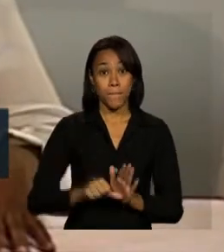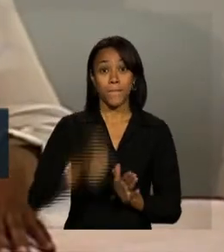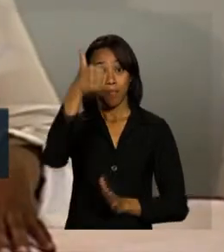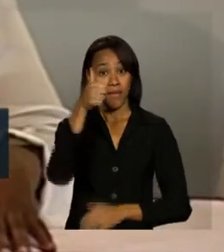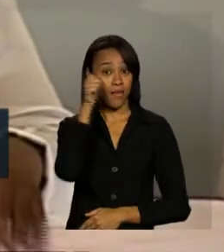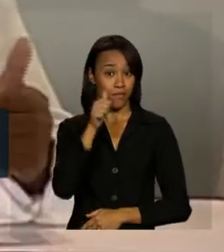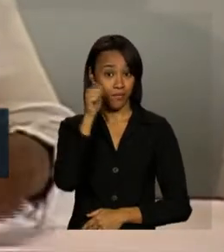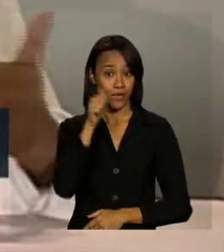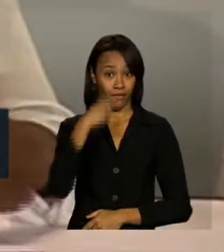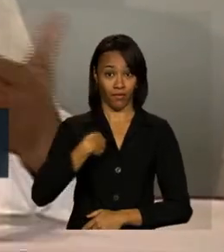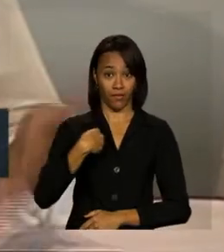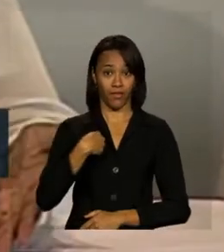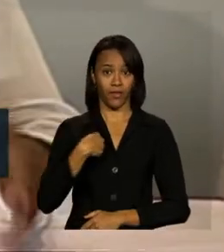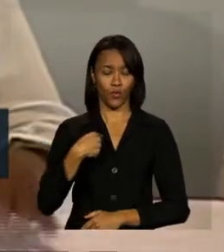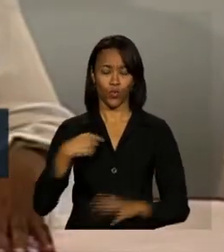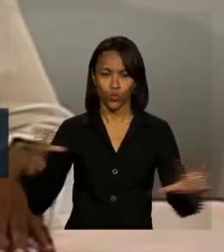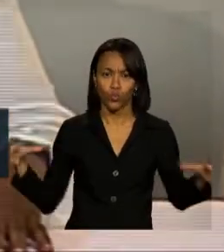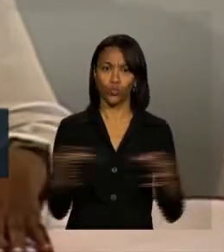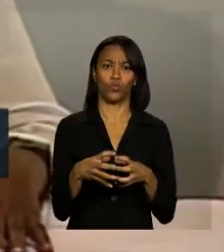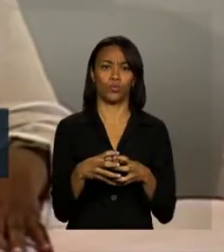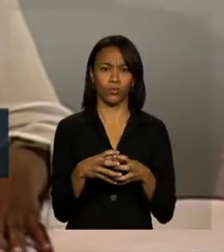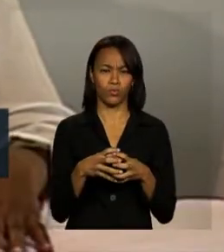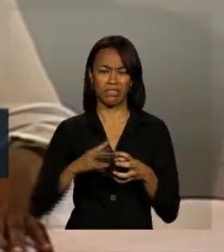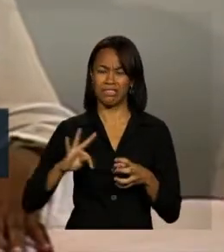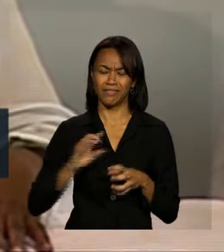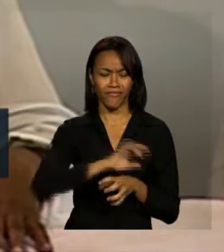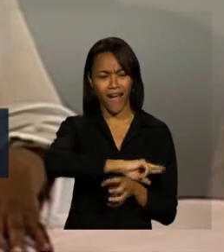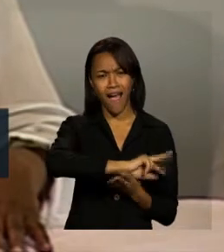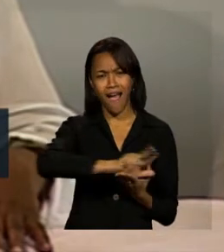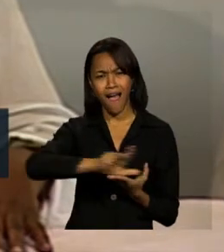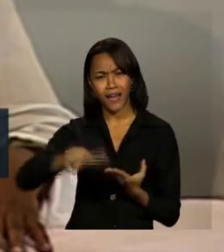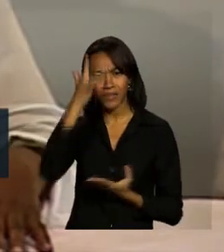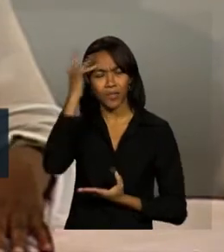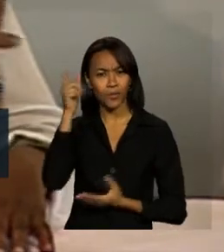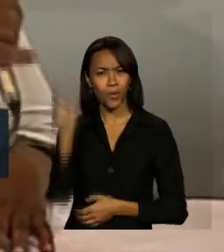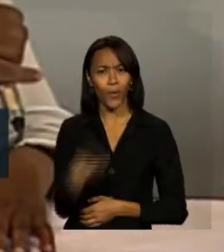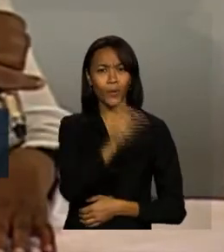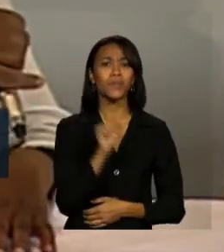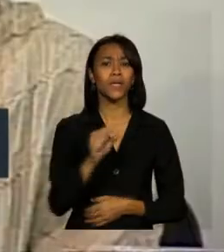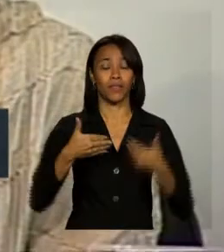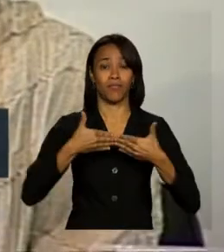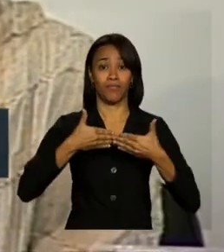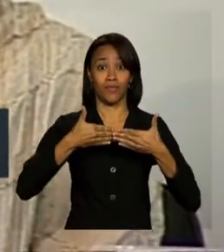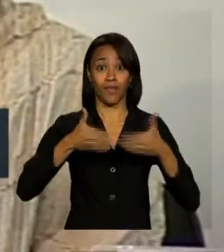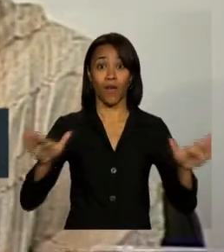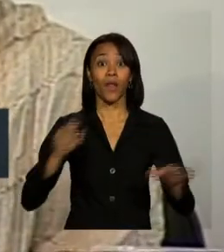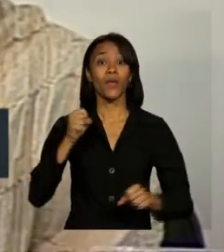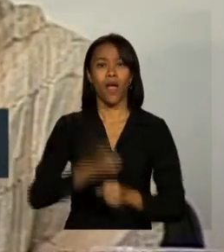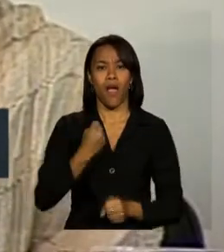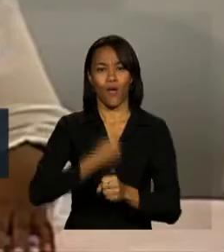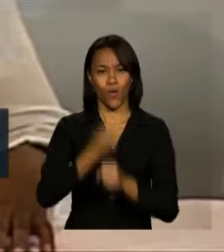pessoa, junto com um coletivo de tantas pessoas que inauguraram a